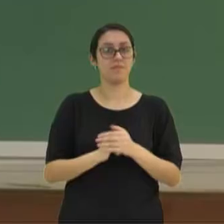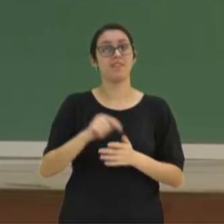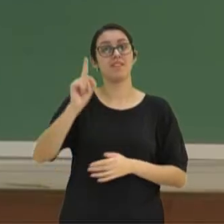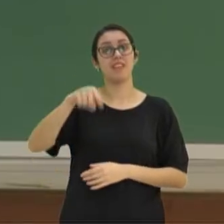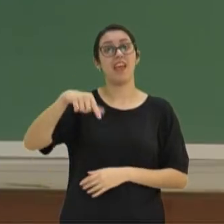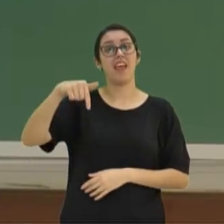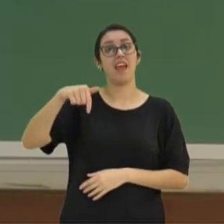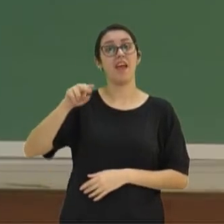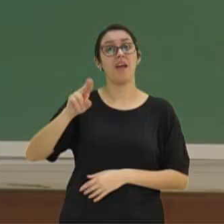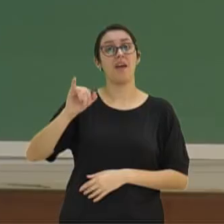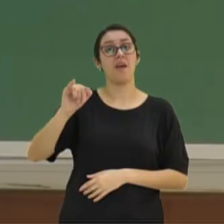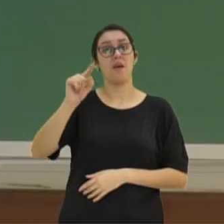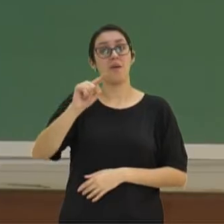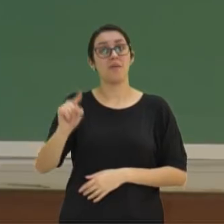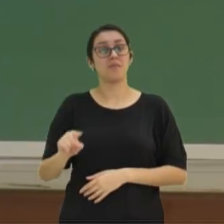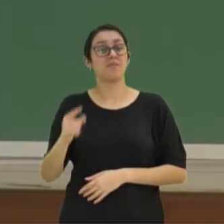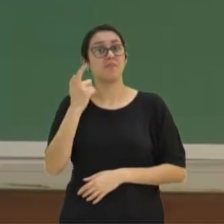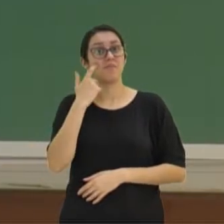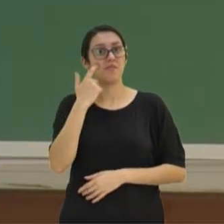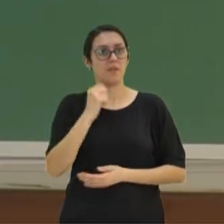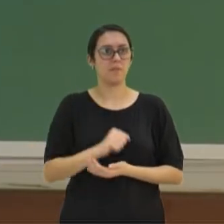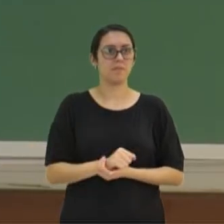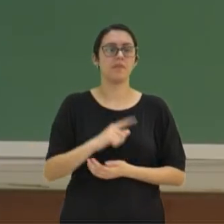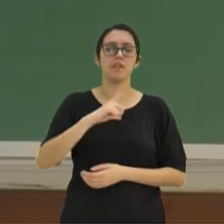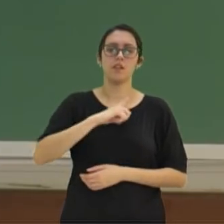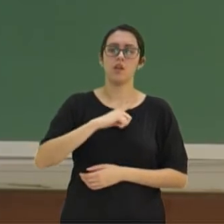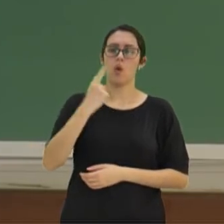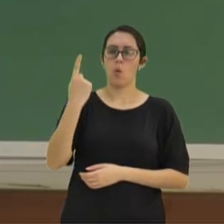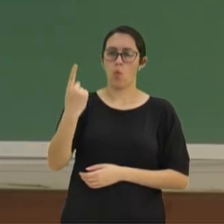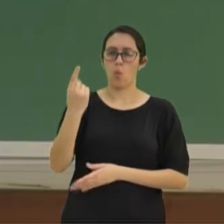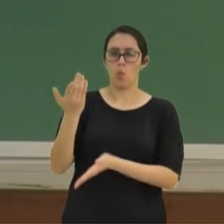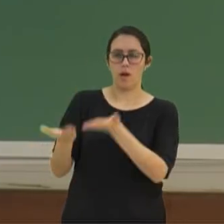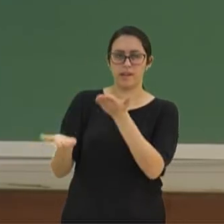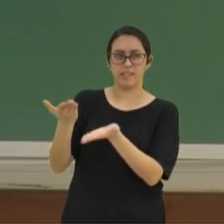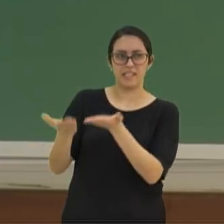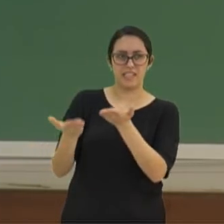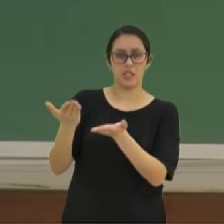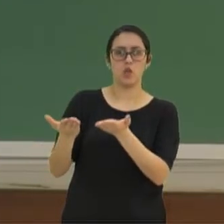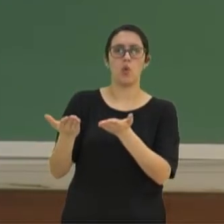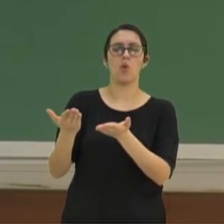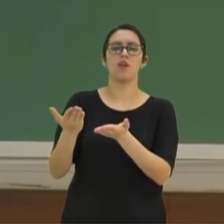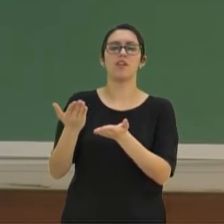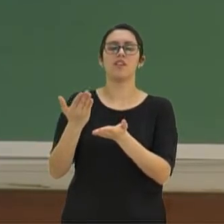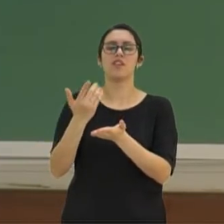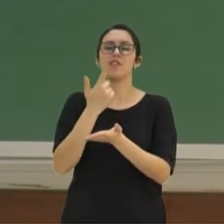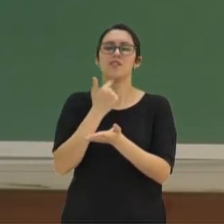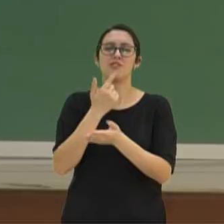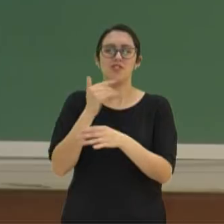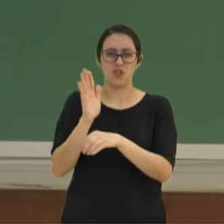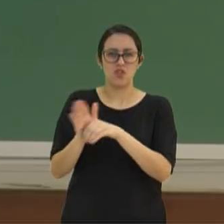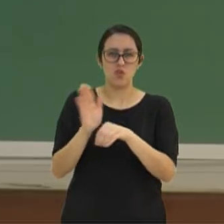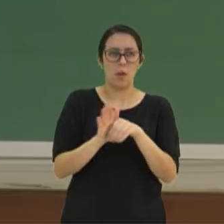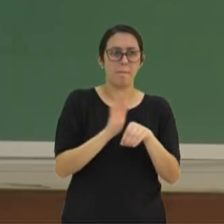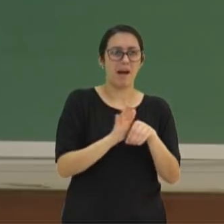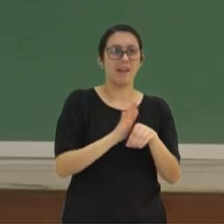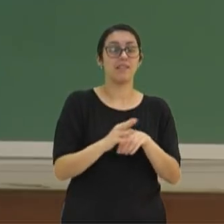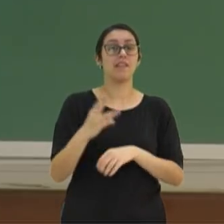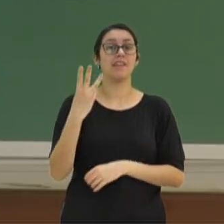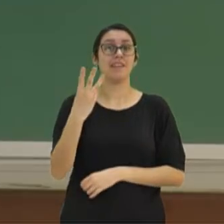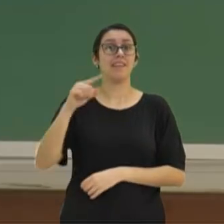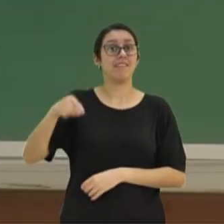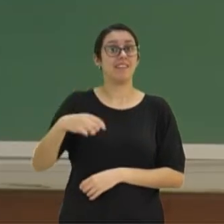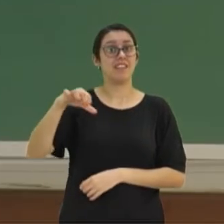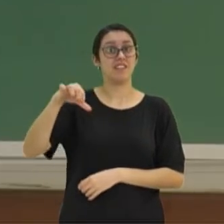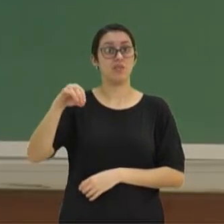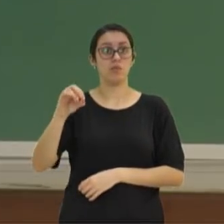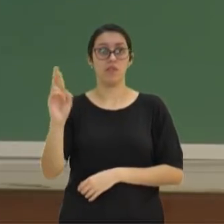quiz. 1 quilograma de tomate custa R$ 3,90. Meio quilo de tomate custa